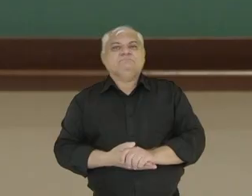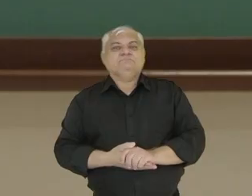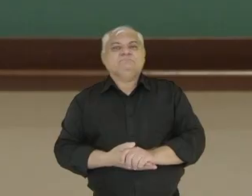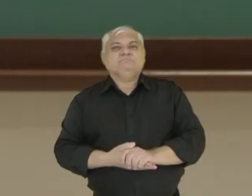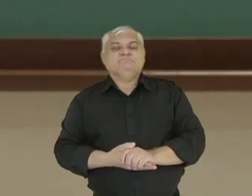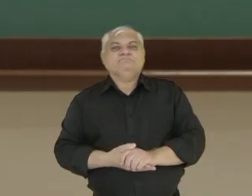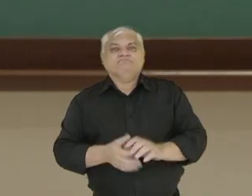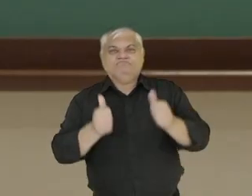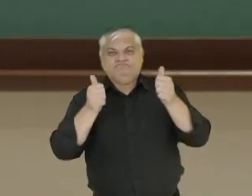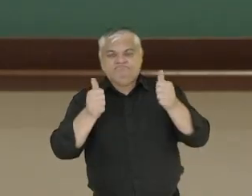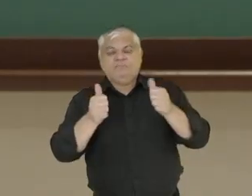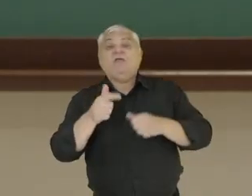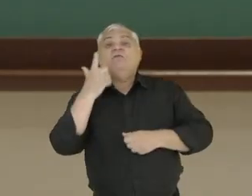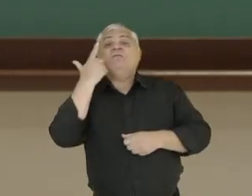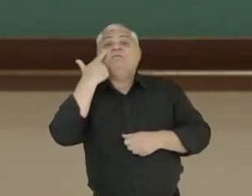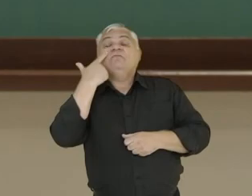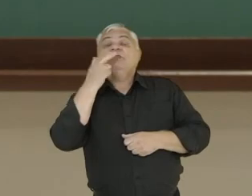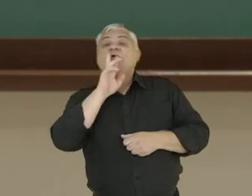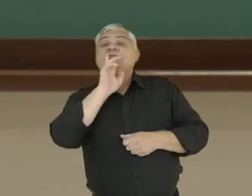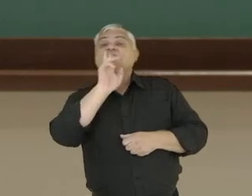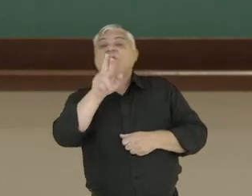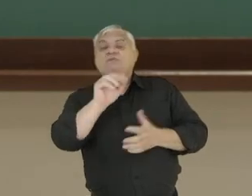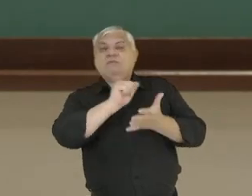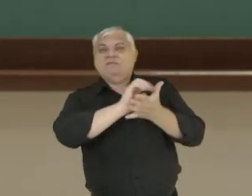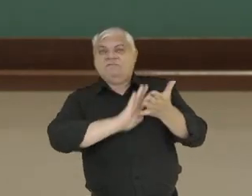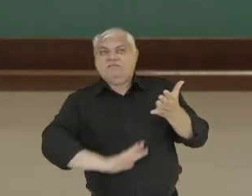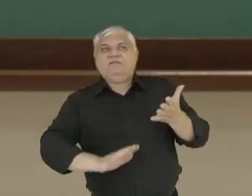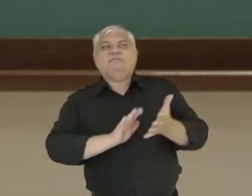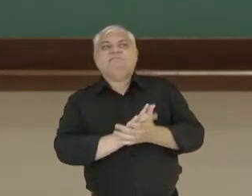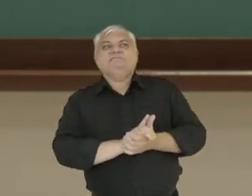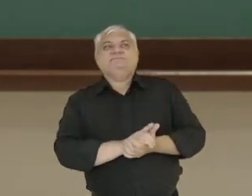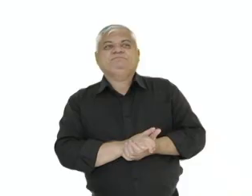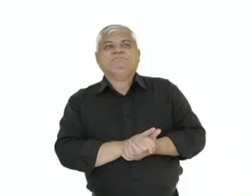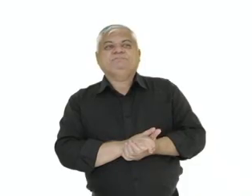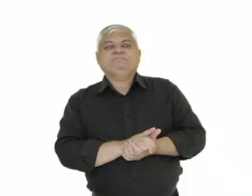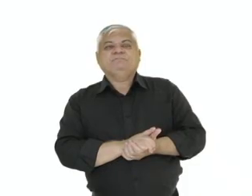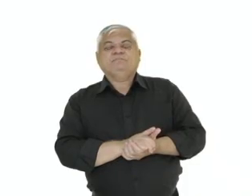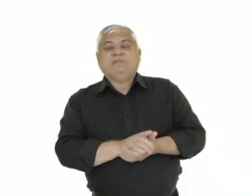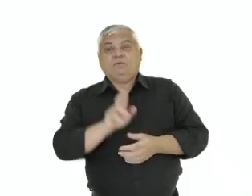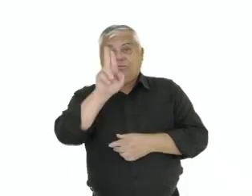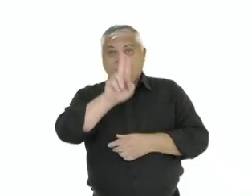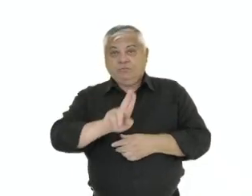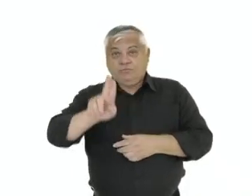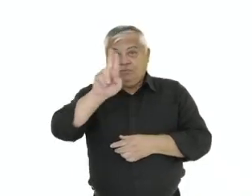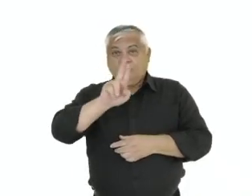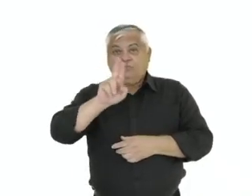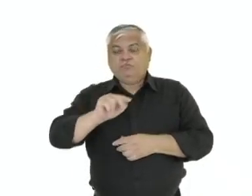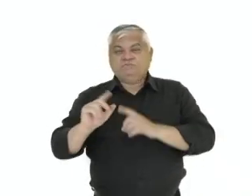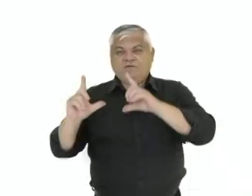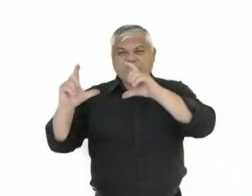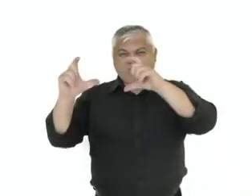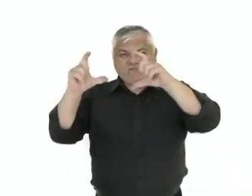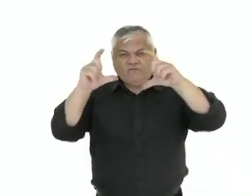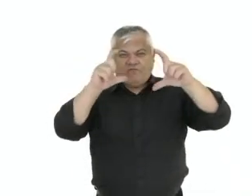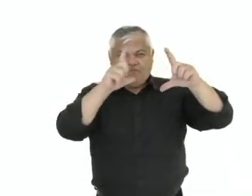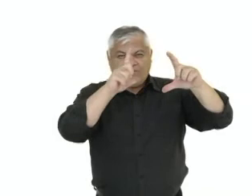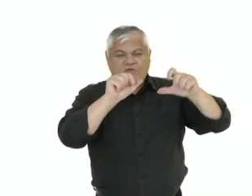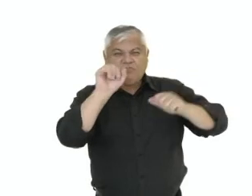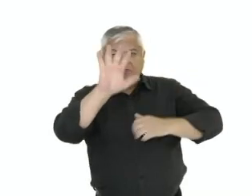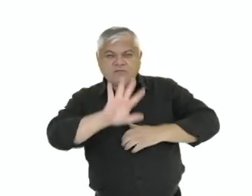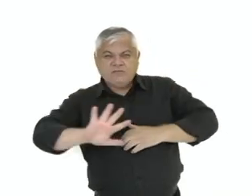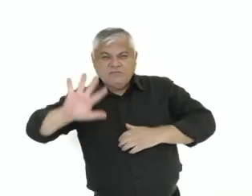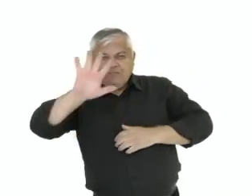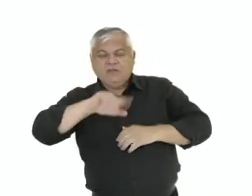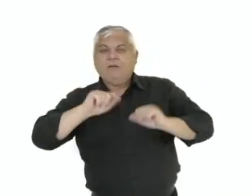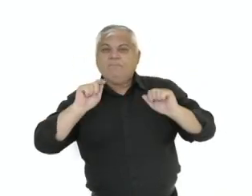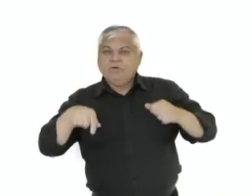Muito bem, vamos conferir a resposta juntos. Dá uma olhada ali, ó. Com a utilização das imagens coletadas, pode-se realizar